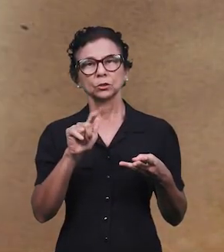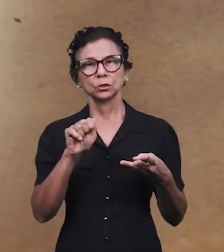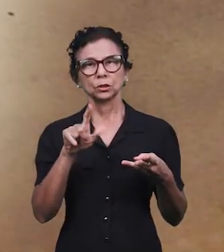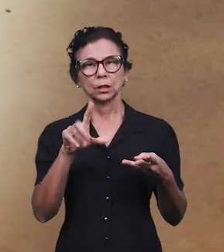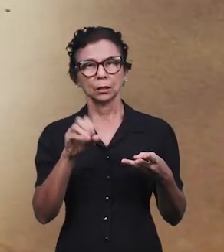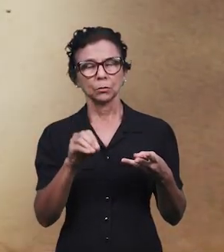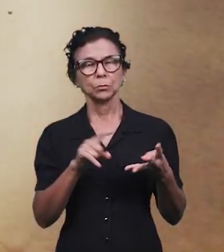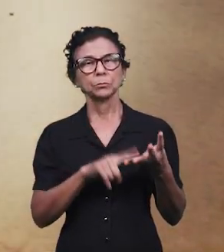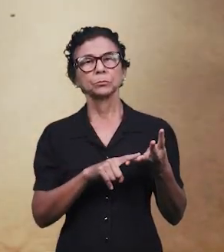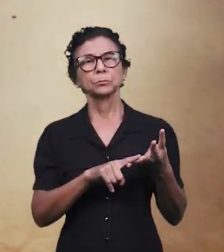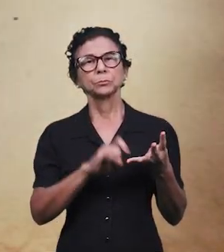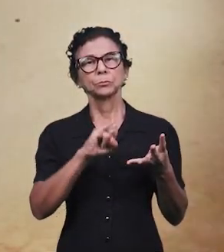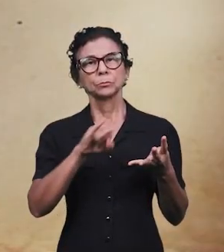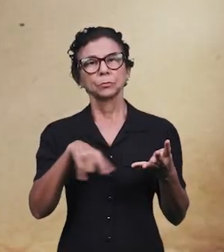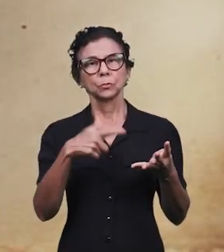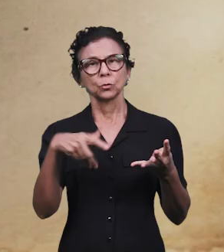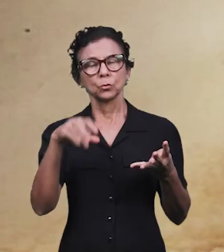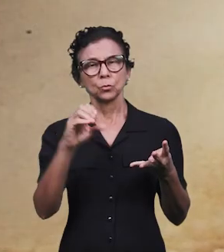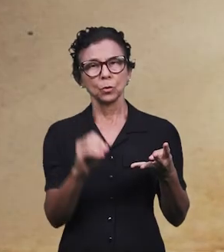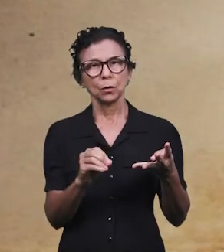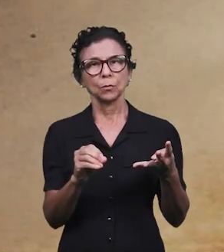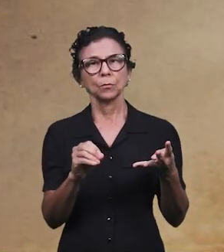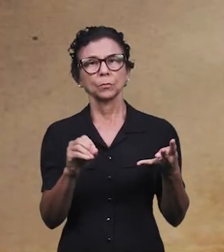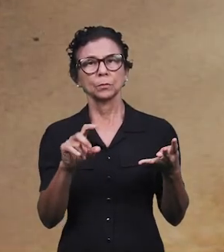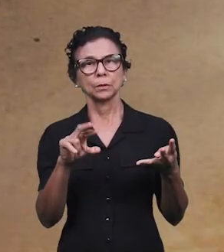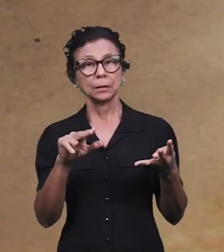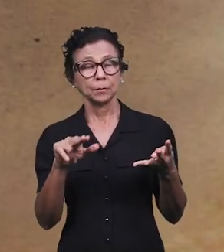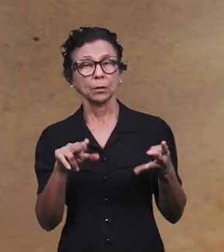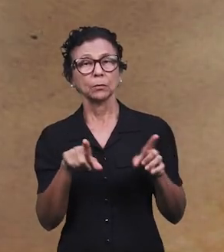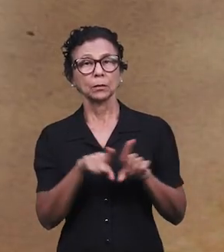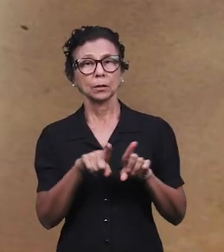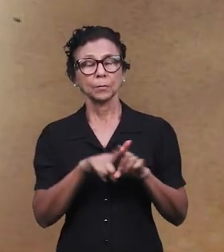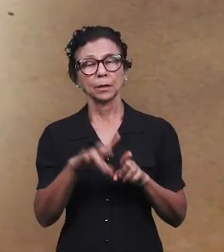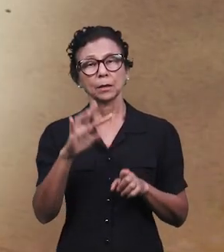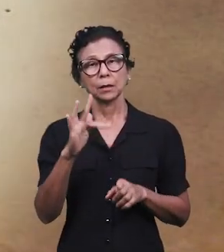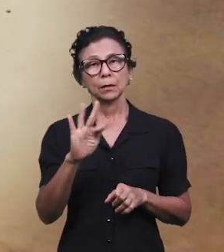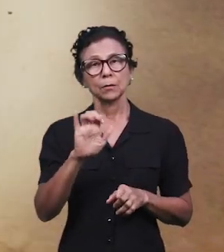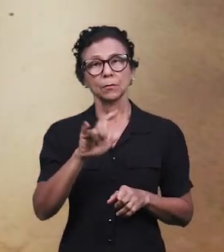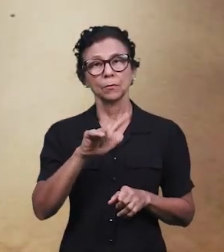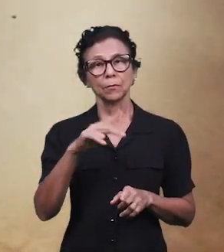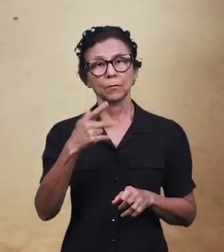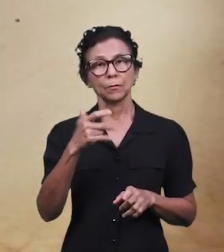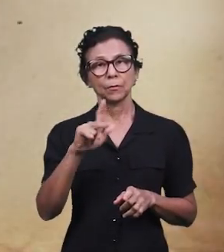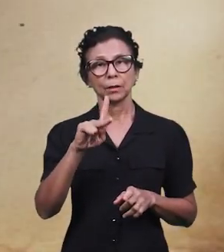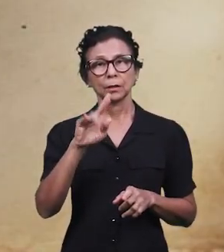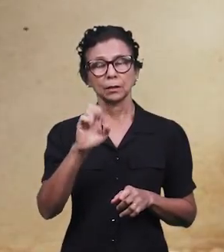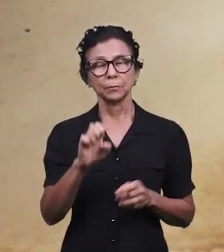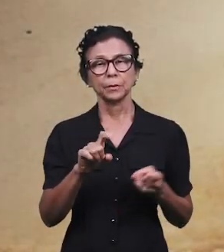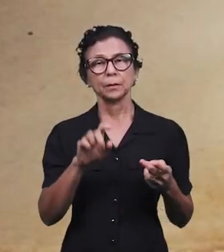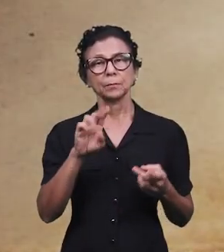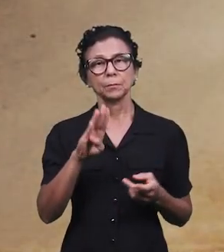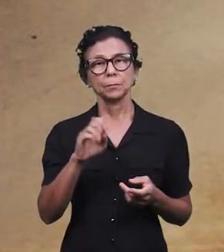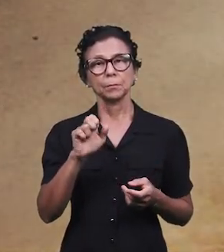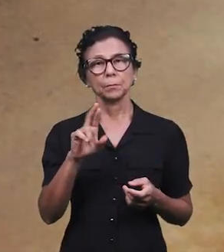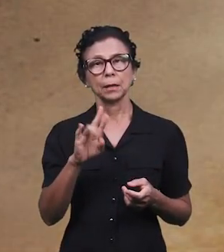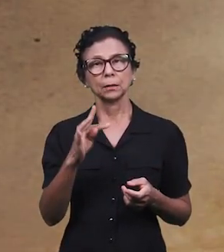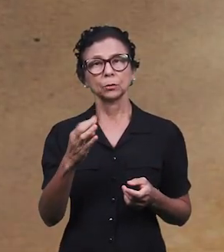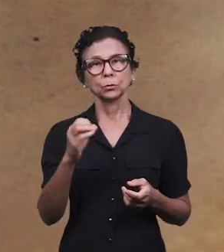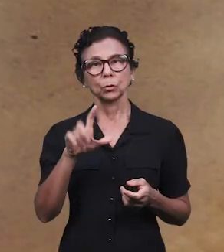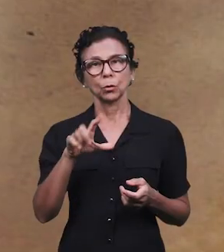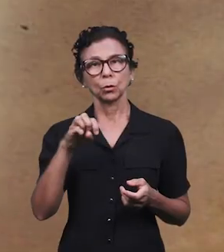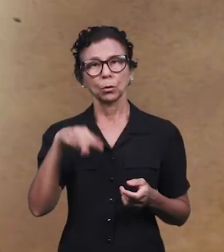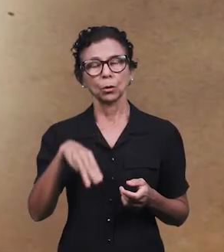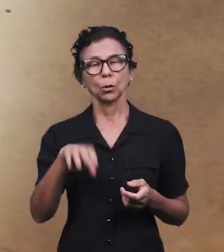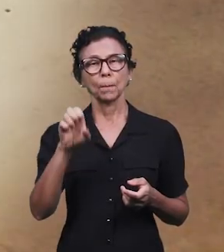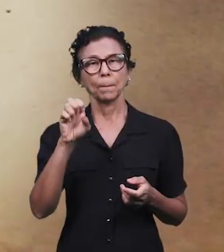de Zebedeu, e João, seu irmão, Felipe e Bartolomeu, Tomé e